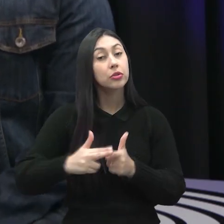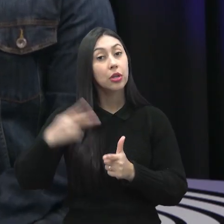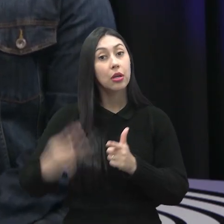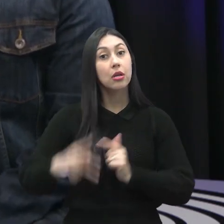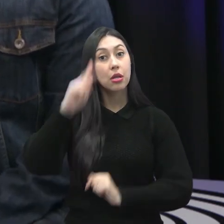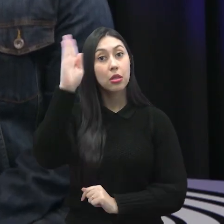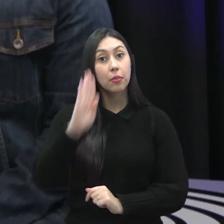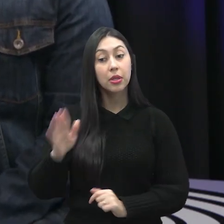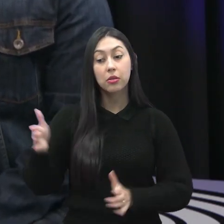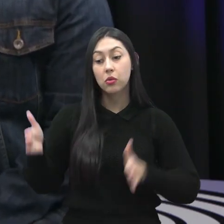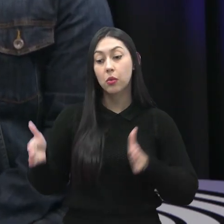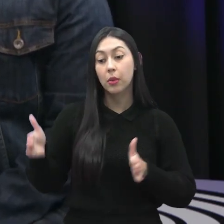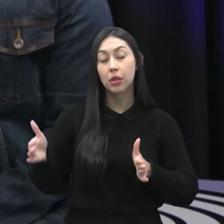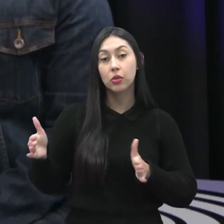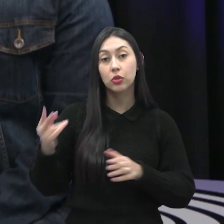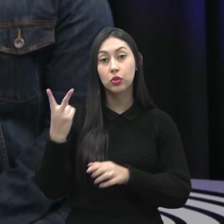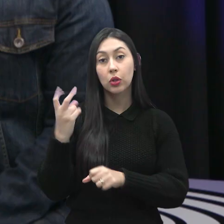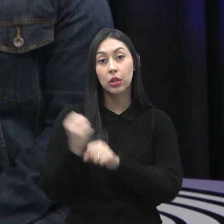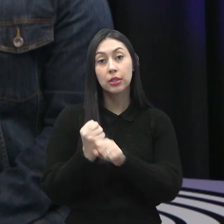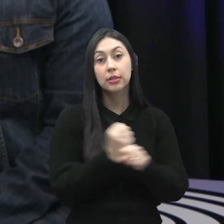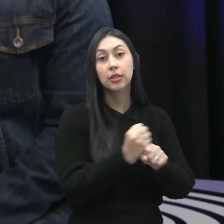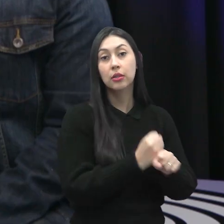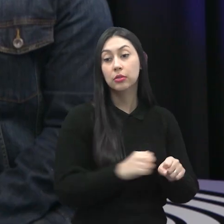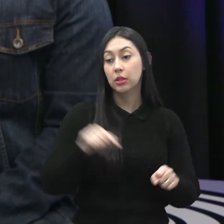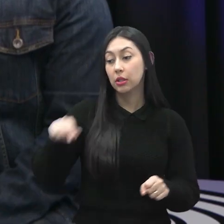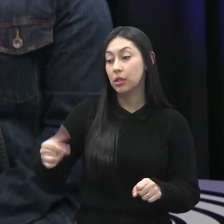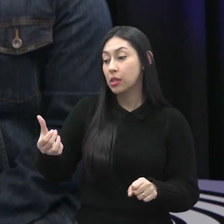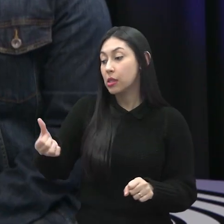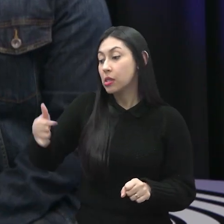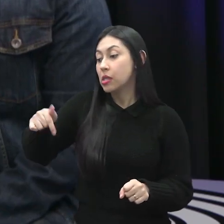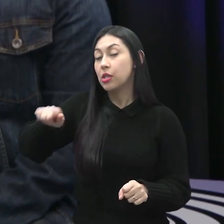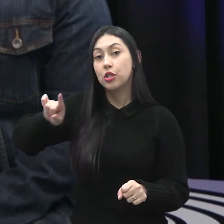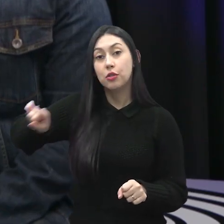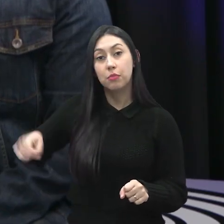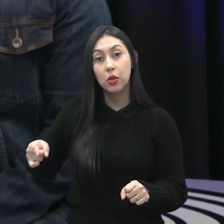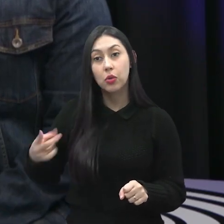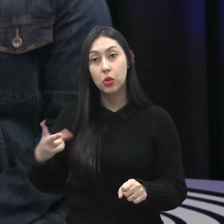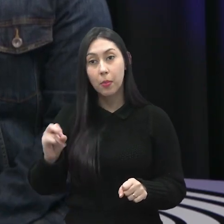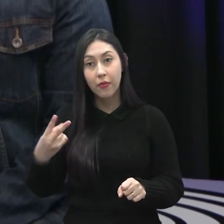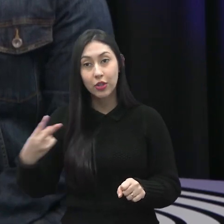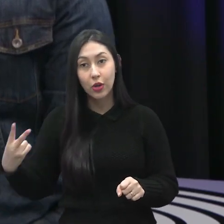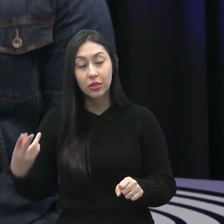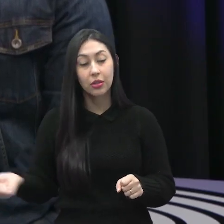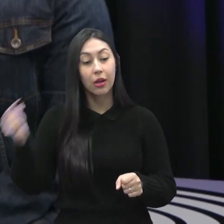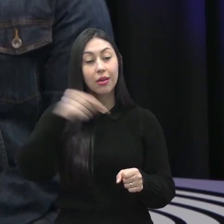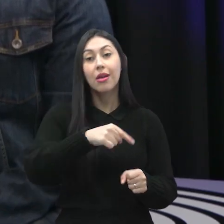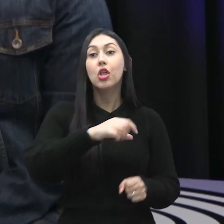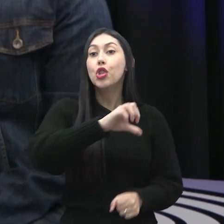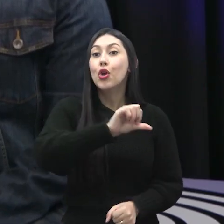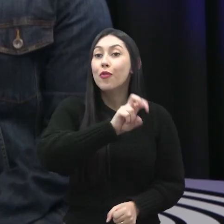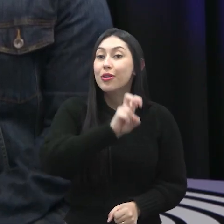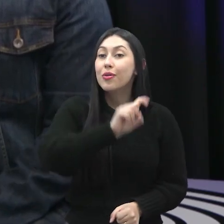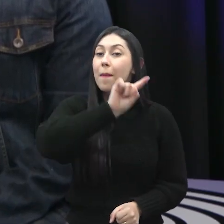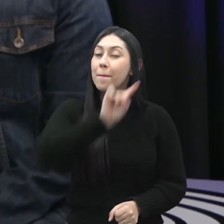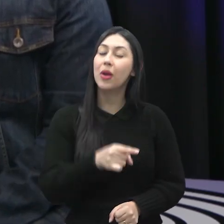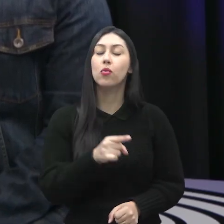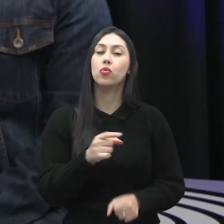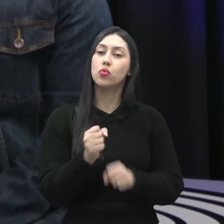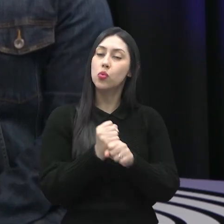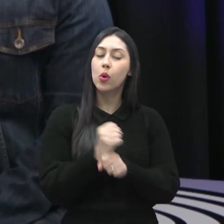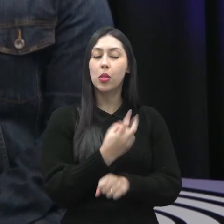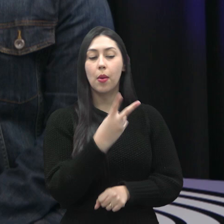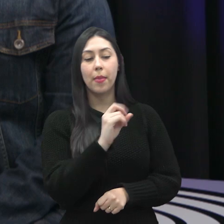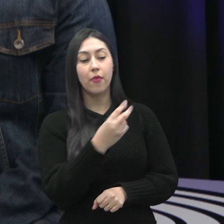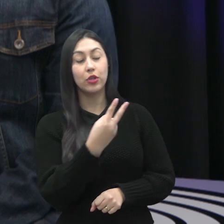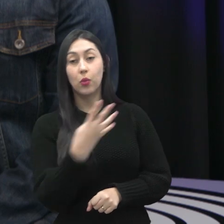em 2 anos, passando de 67 mil em 2022 para 95 mil em 2024, no ano